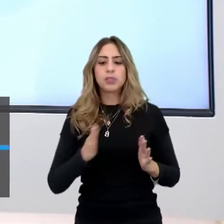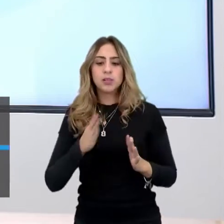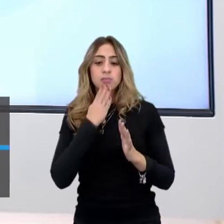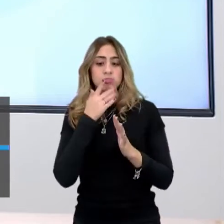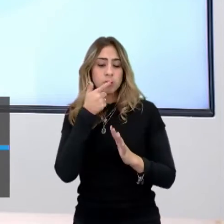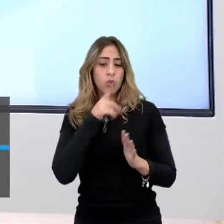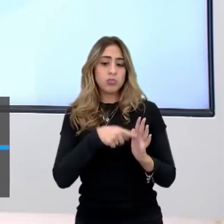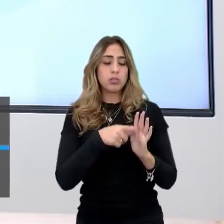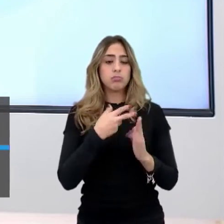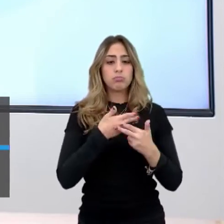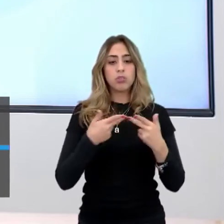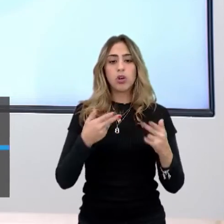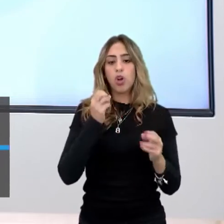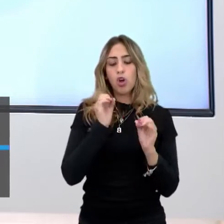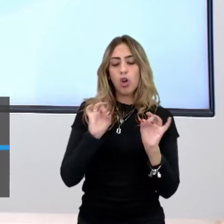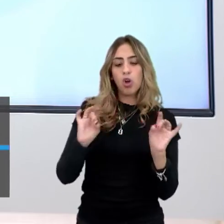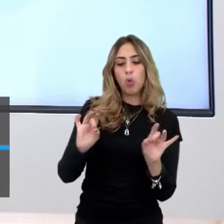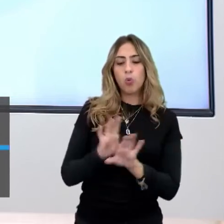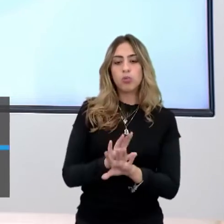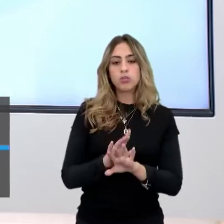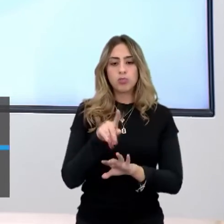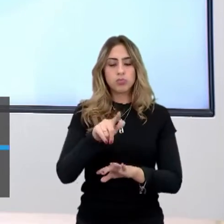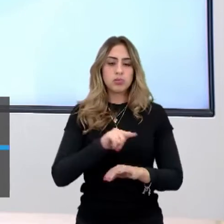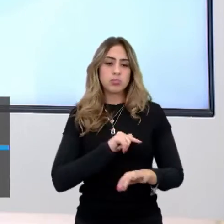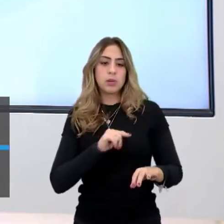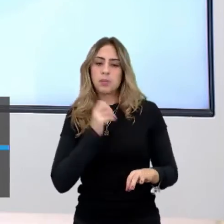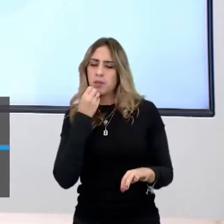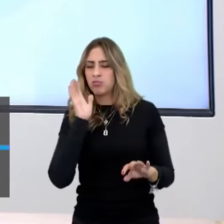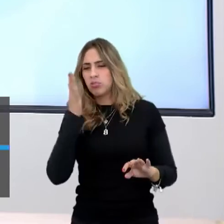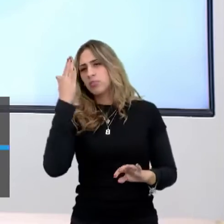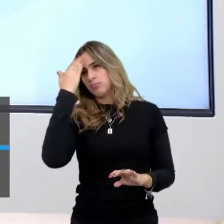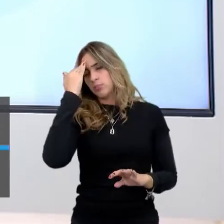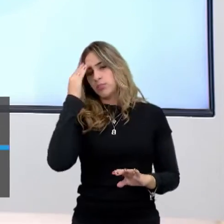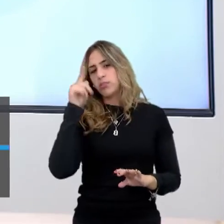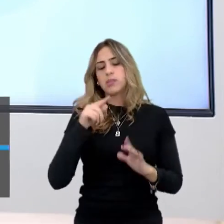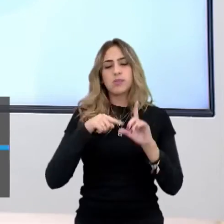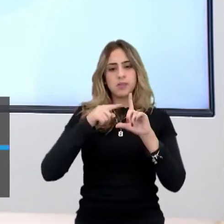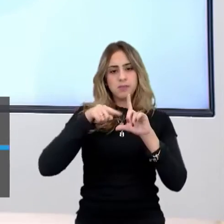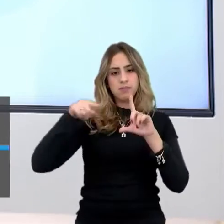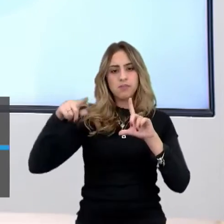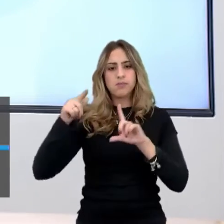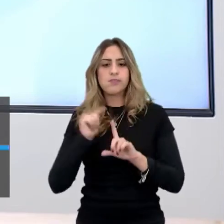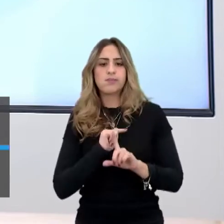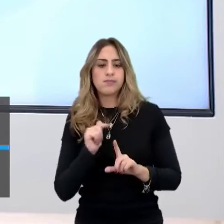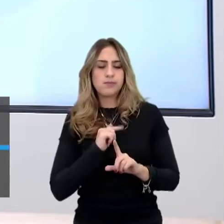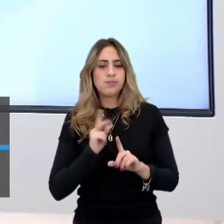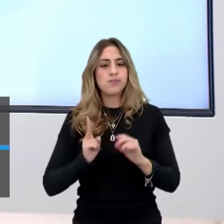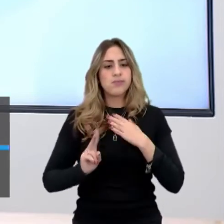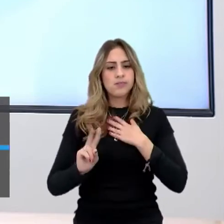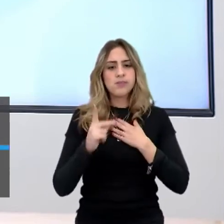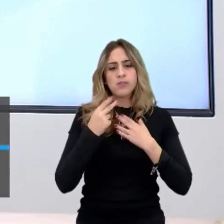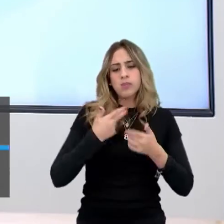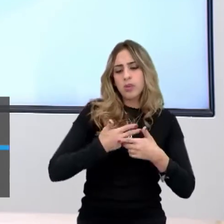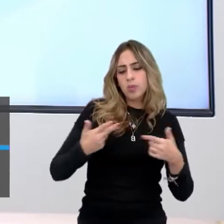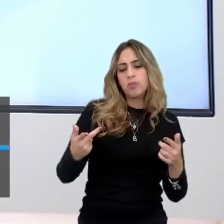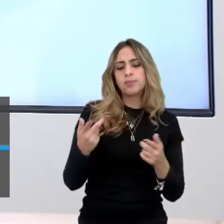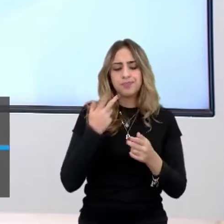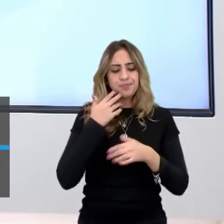a determinadas conclusões, como vocês bem sabem, né? Em estatística a gente tem sempre